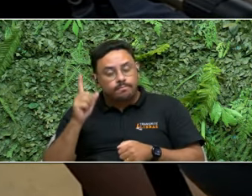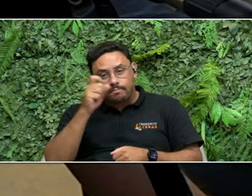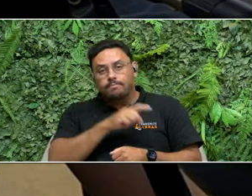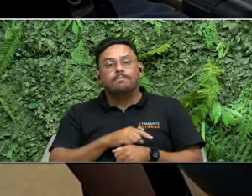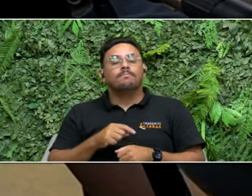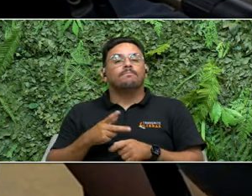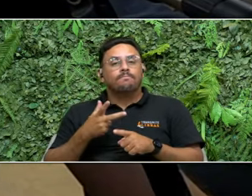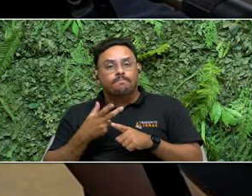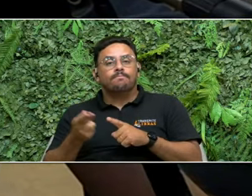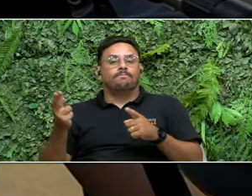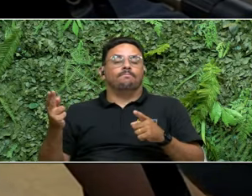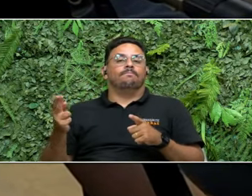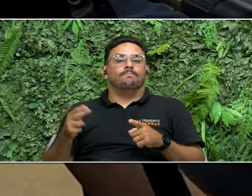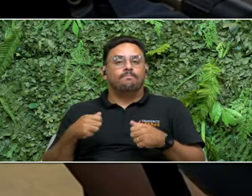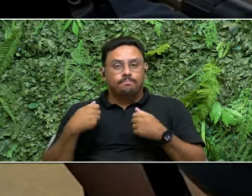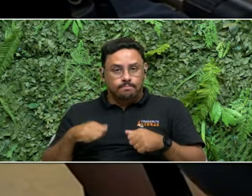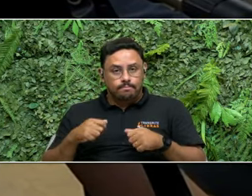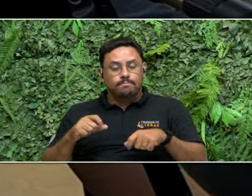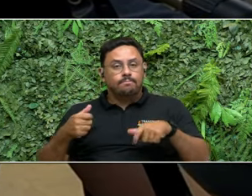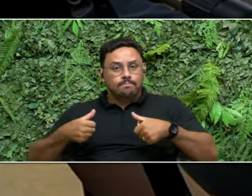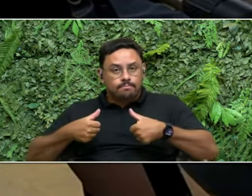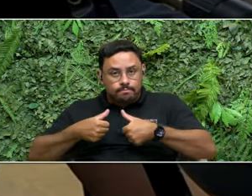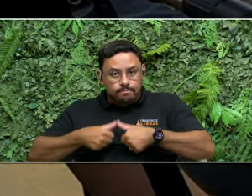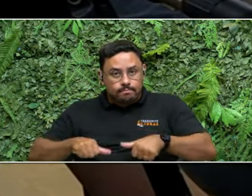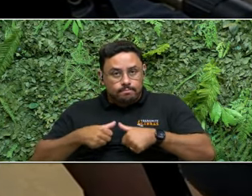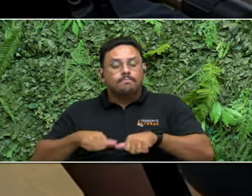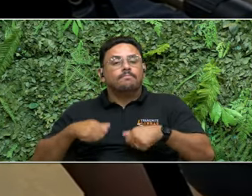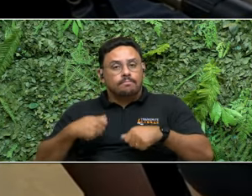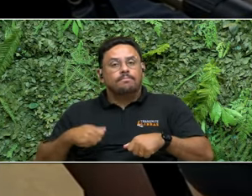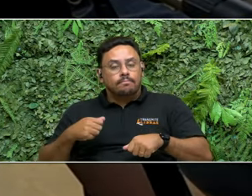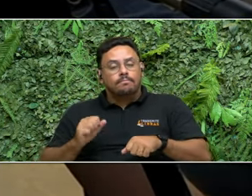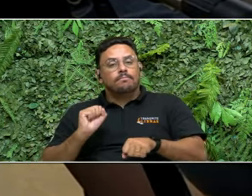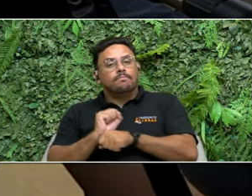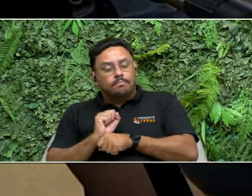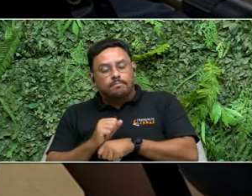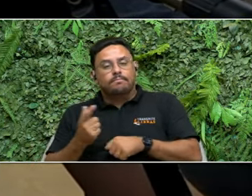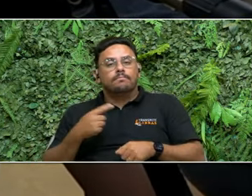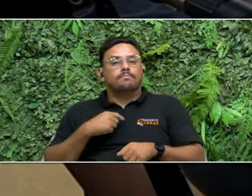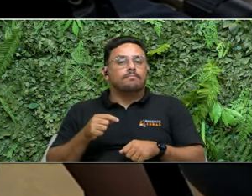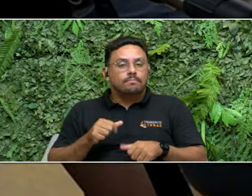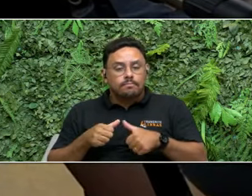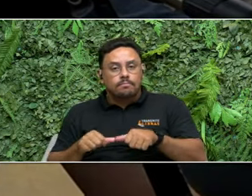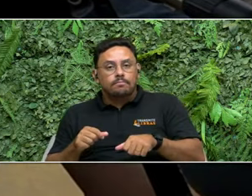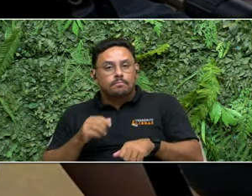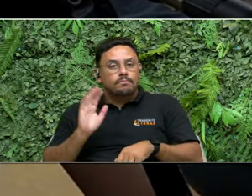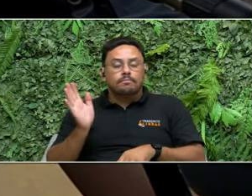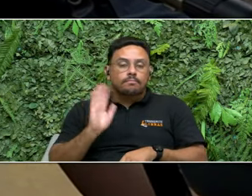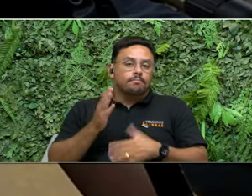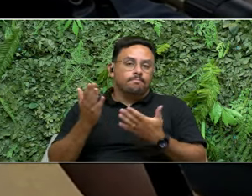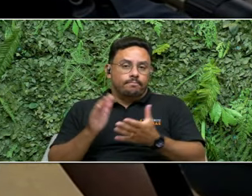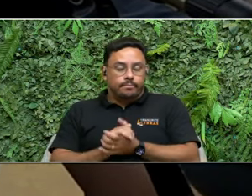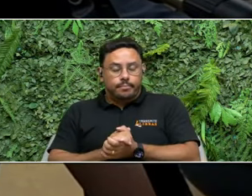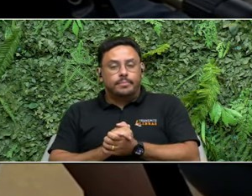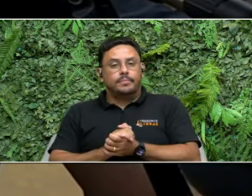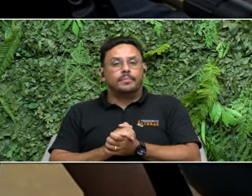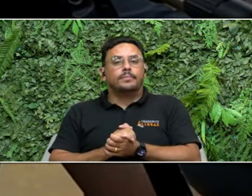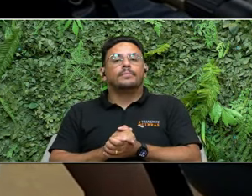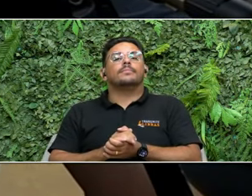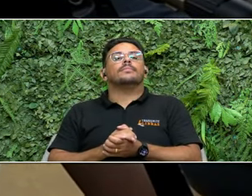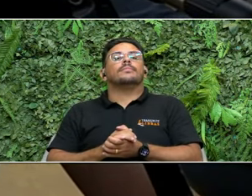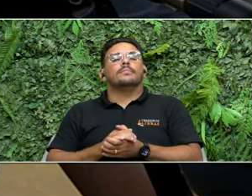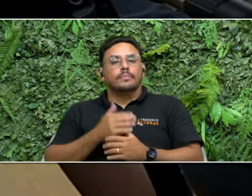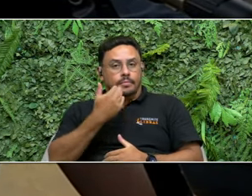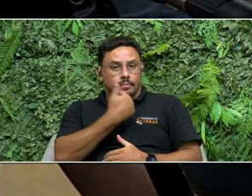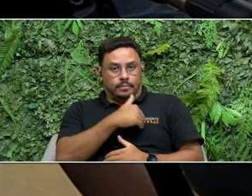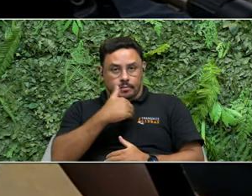é complicado você ganhar dele você o zagueiro tem que saber marcar o hul não é fácil deixar ele dominar e botar na frente um abraço então o Atlético Aproveitou